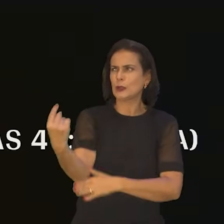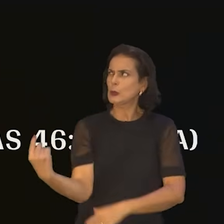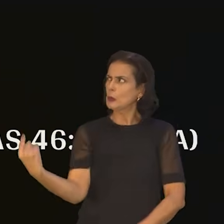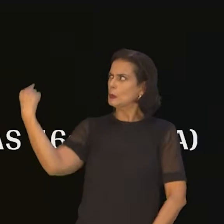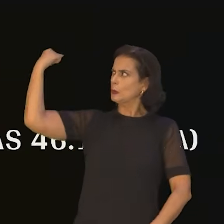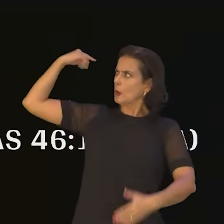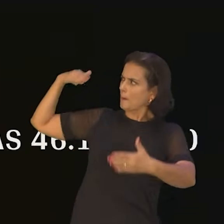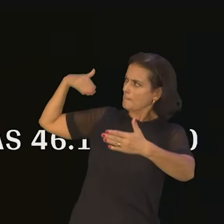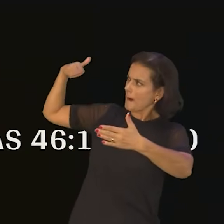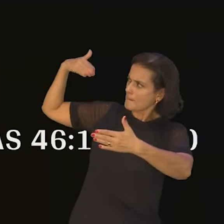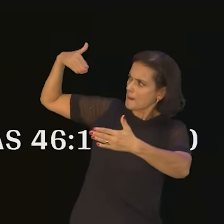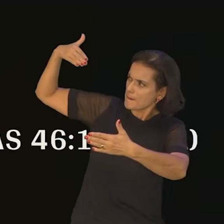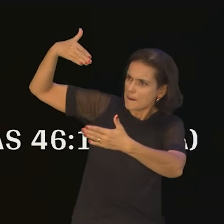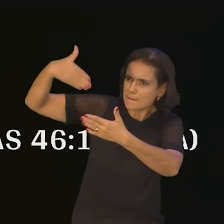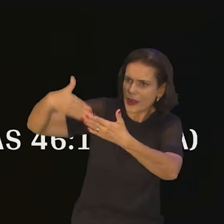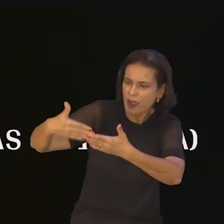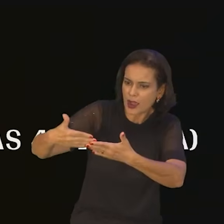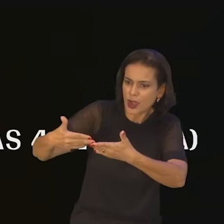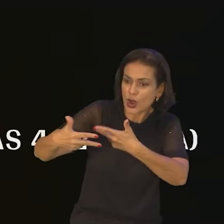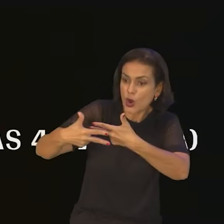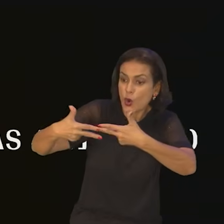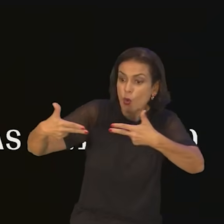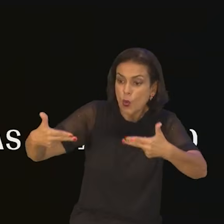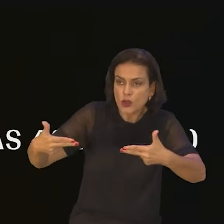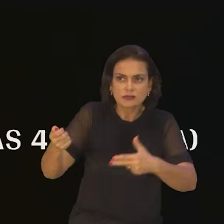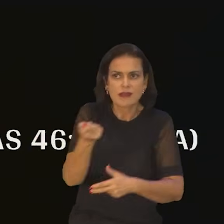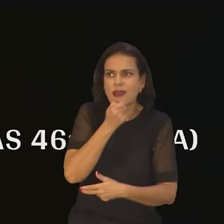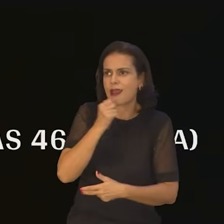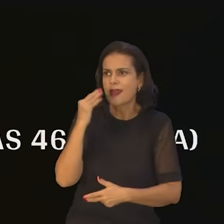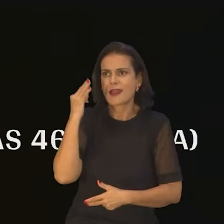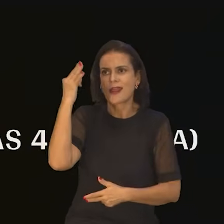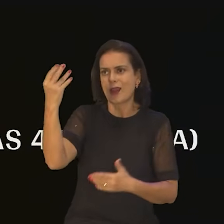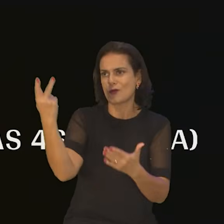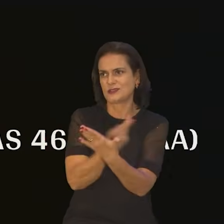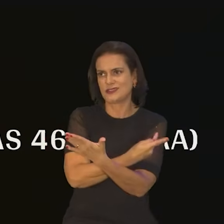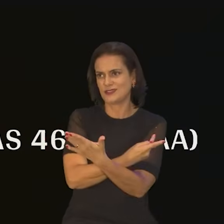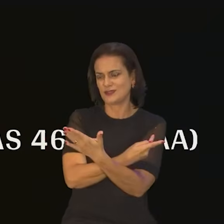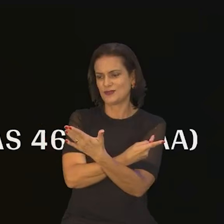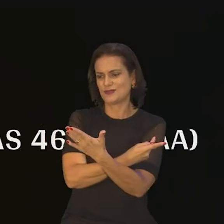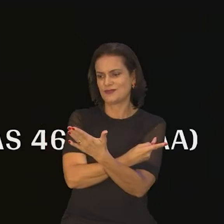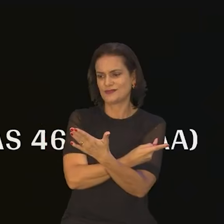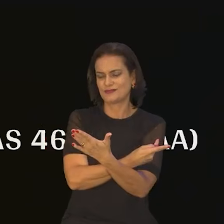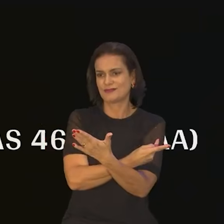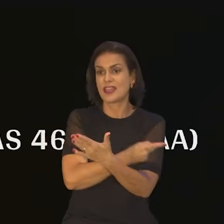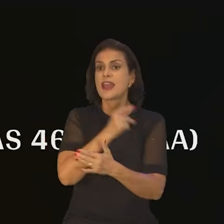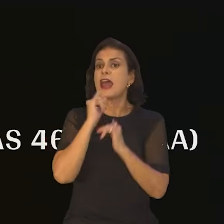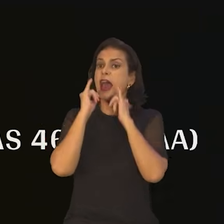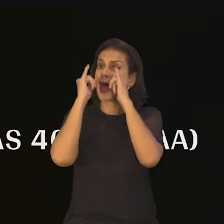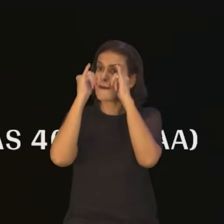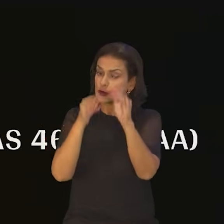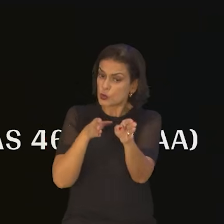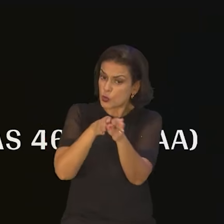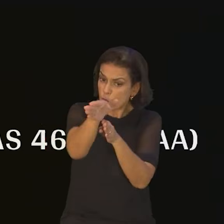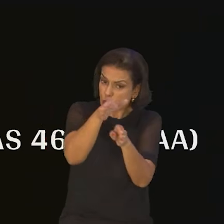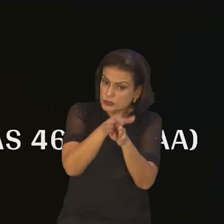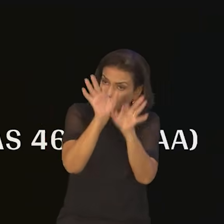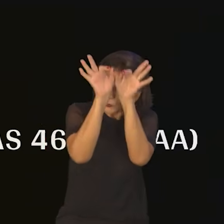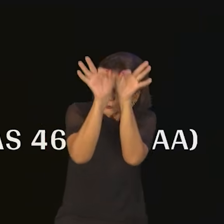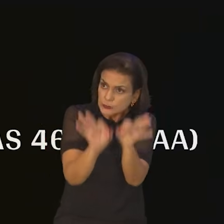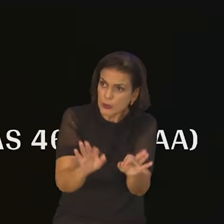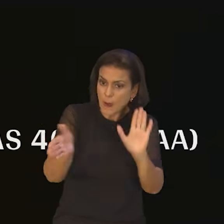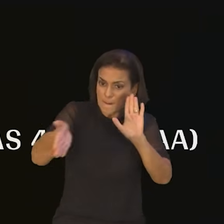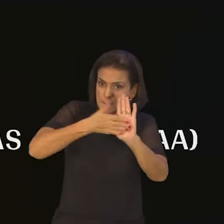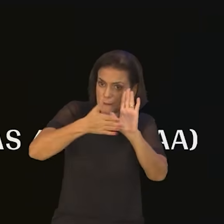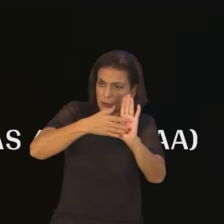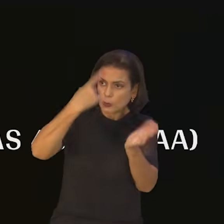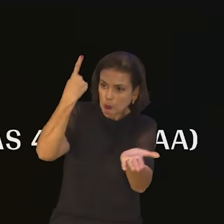antiguidade revelo as coisas que ainda não sucederam. Ou digo, o meu conselho, ou seja, meu